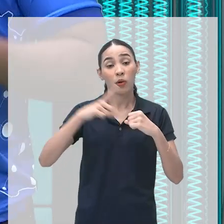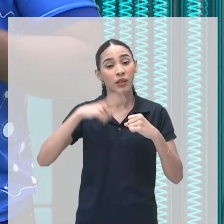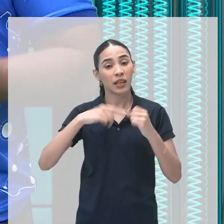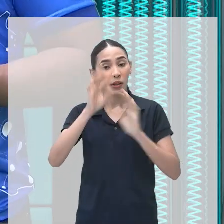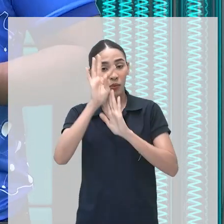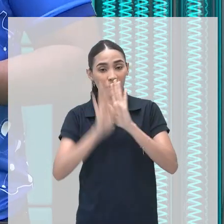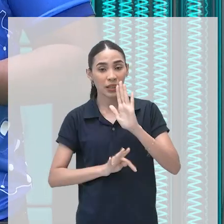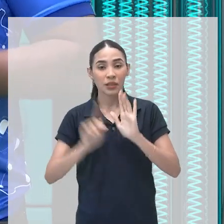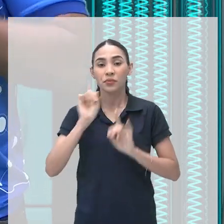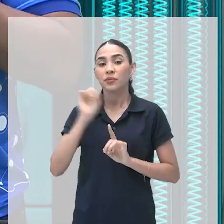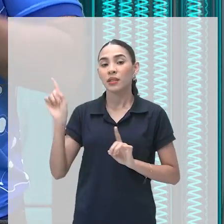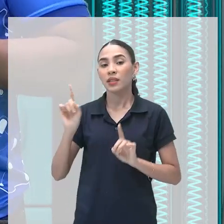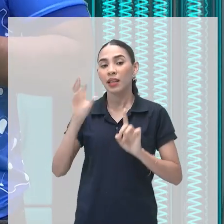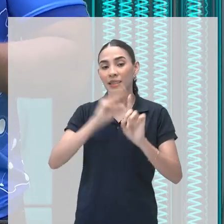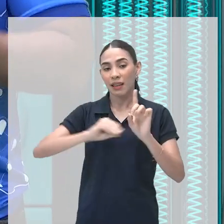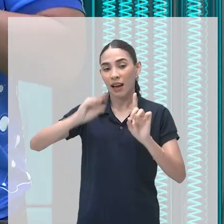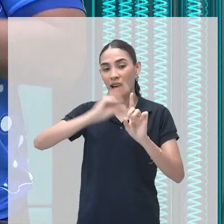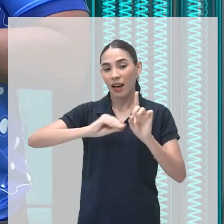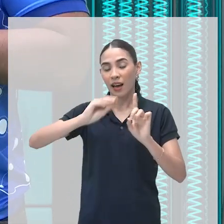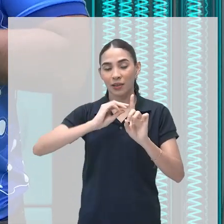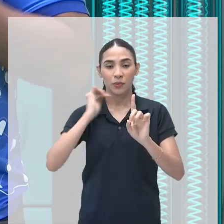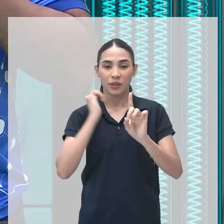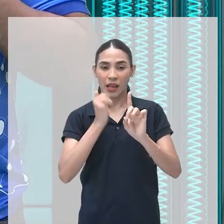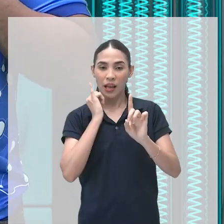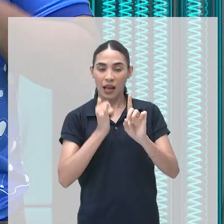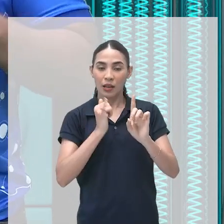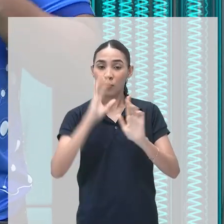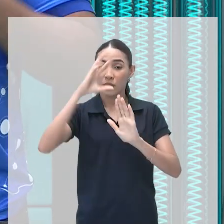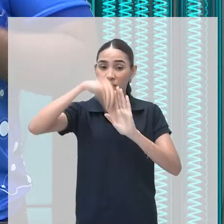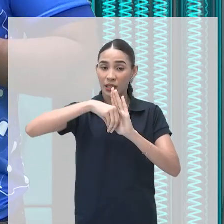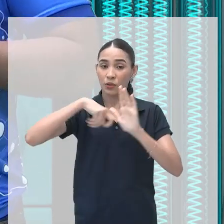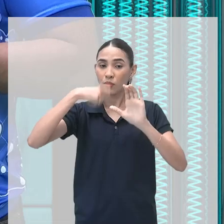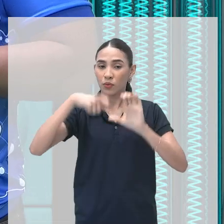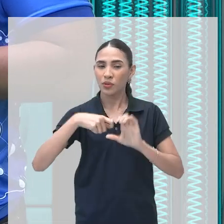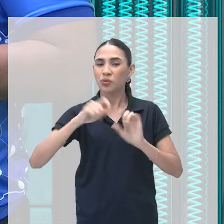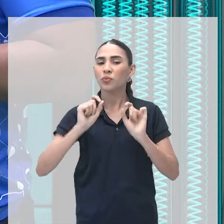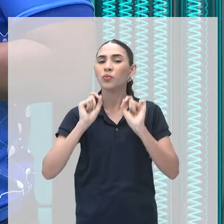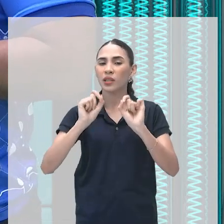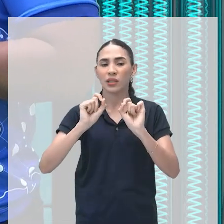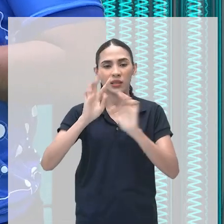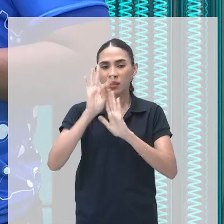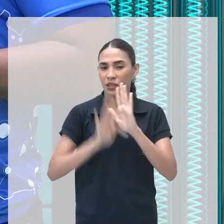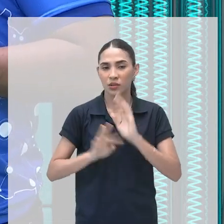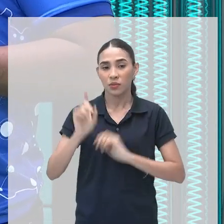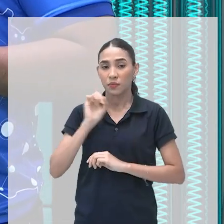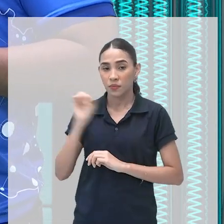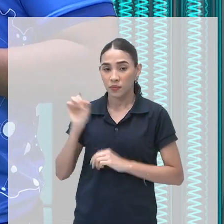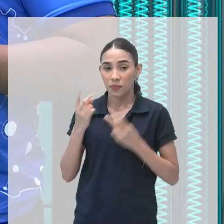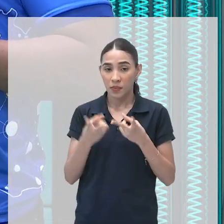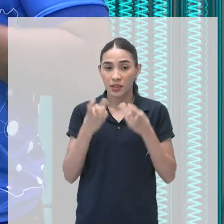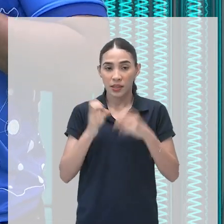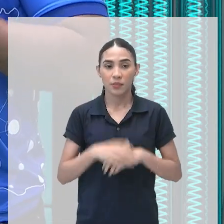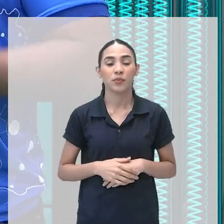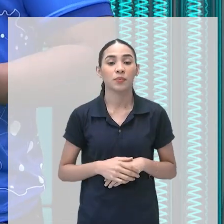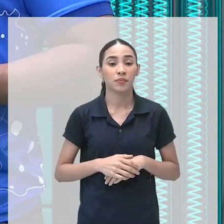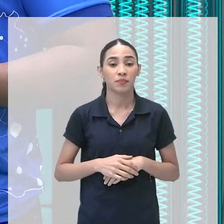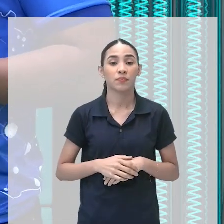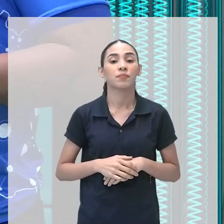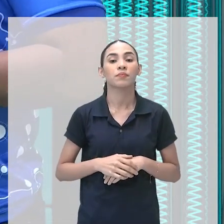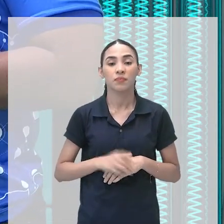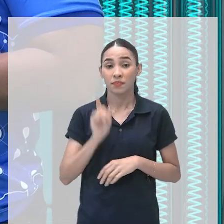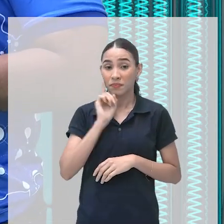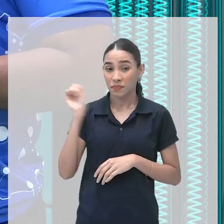foi narrado no vídeo. E que texto é esse? Observem. Com o Desenrola